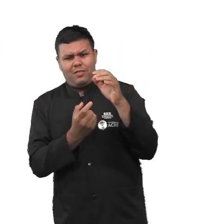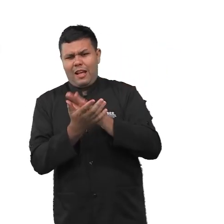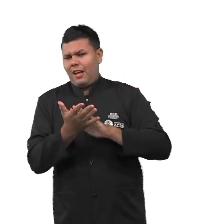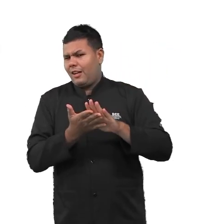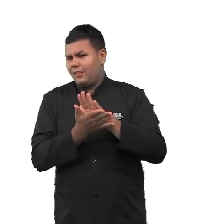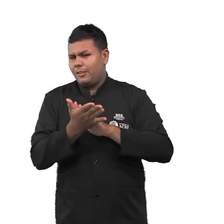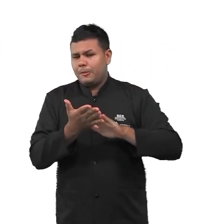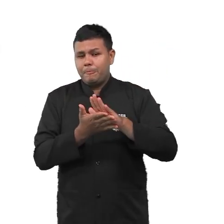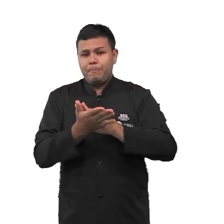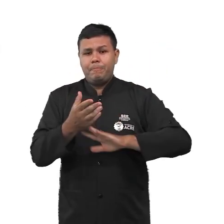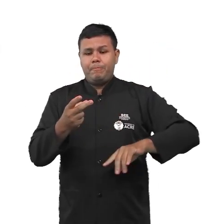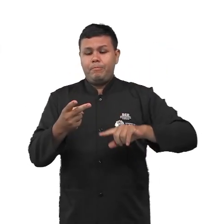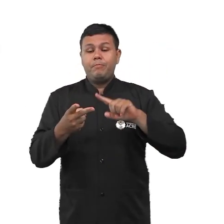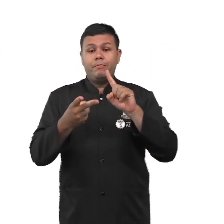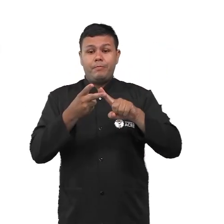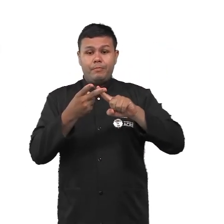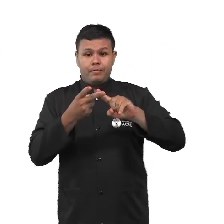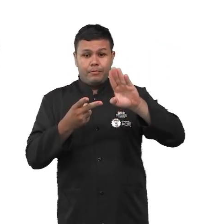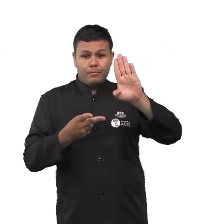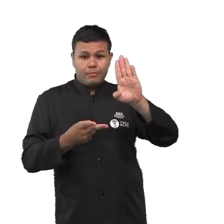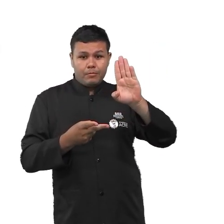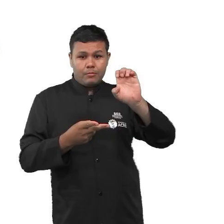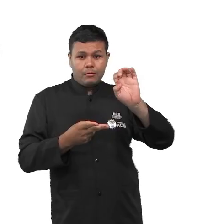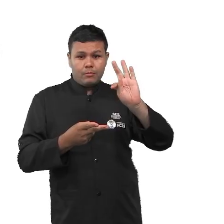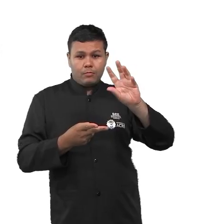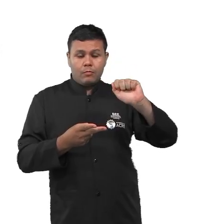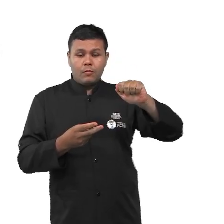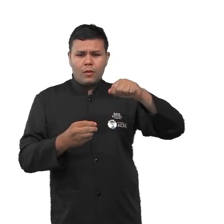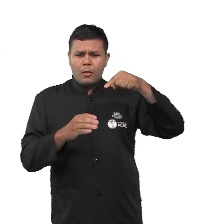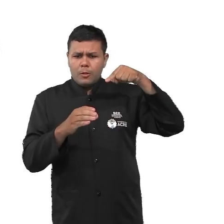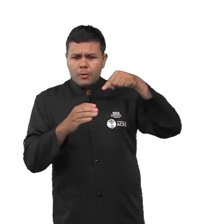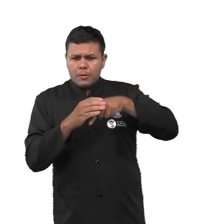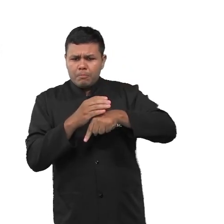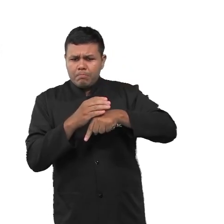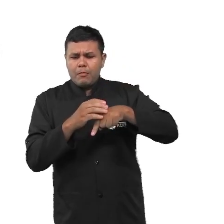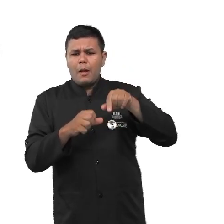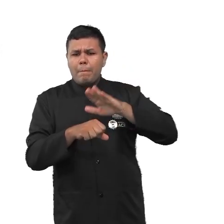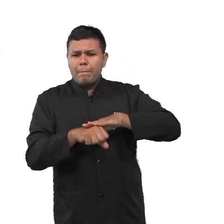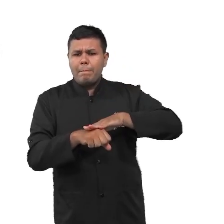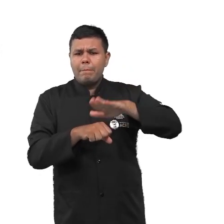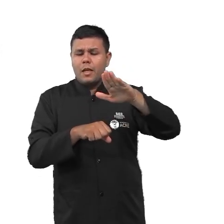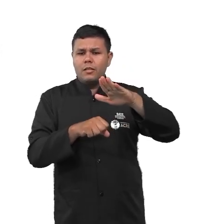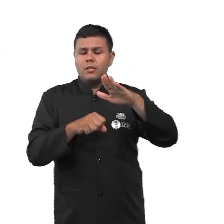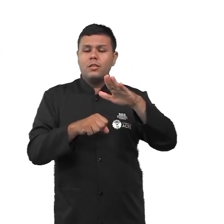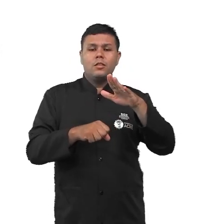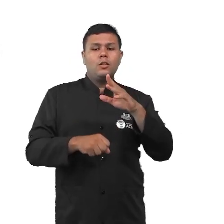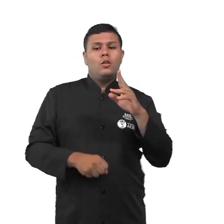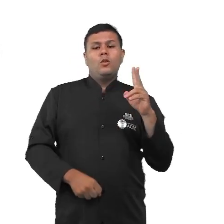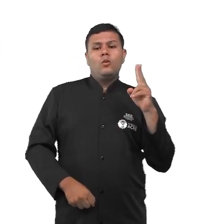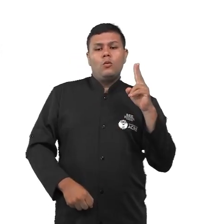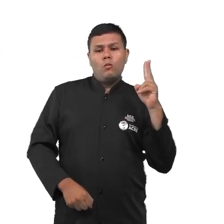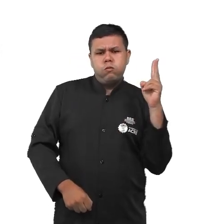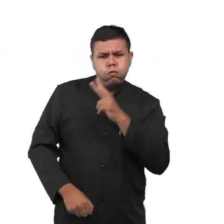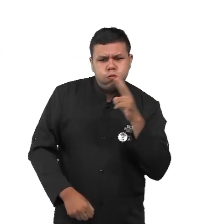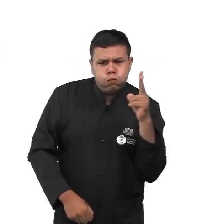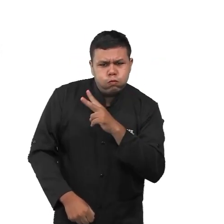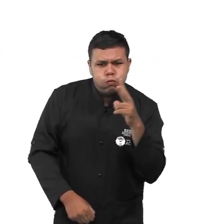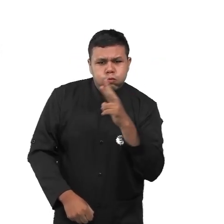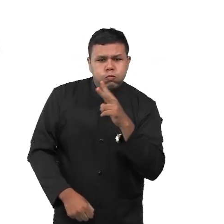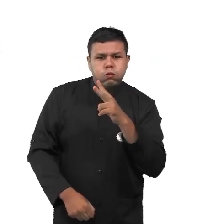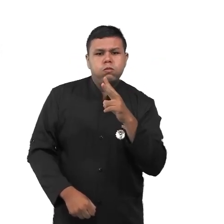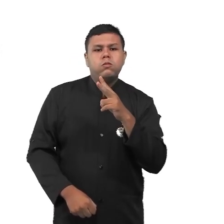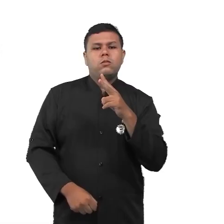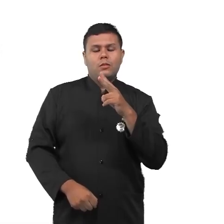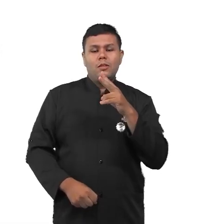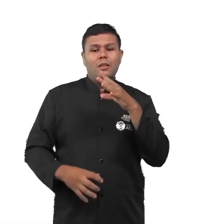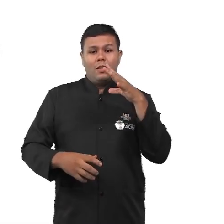partícula beta, ela tem um poder de penetração um pouco maior, ela se propaga a uma velocidade ali de 270 mil quilômetros por